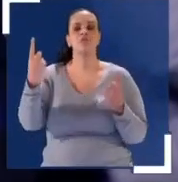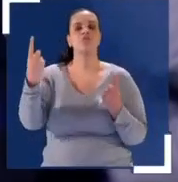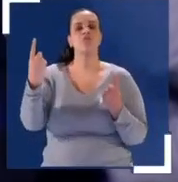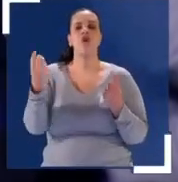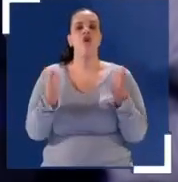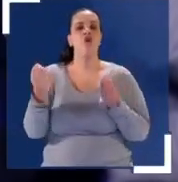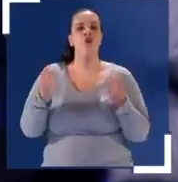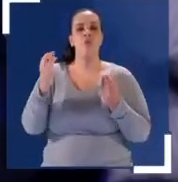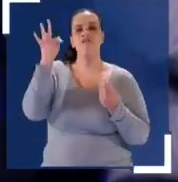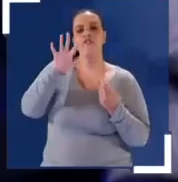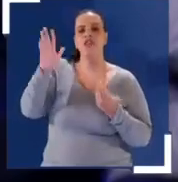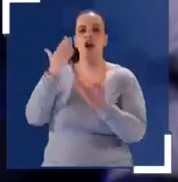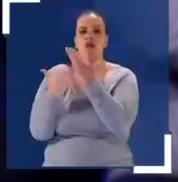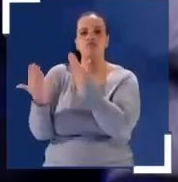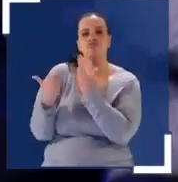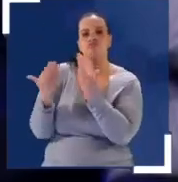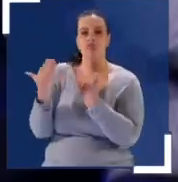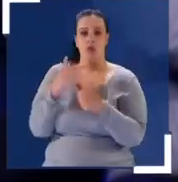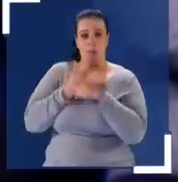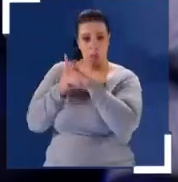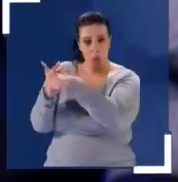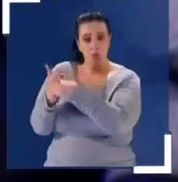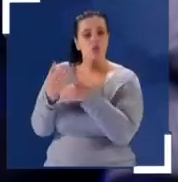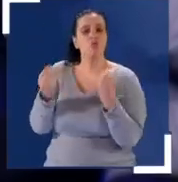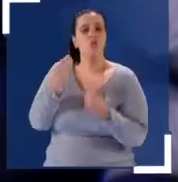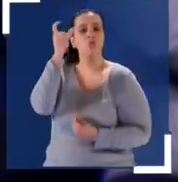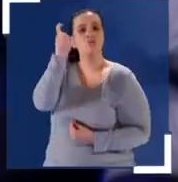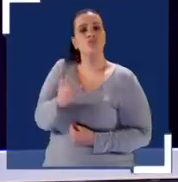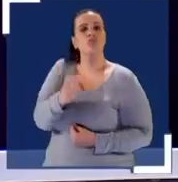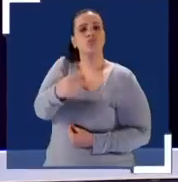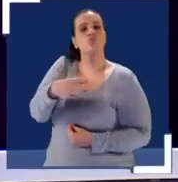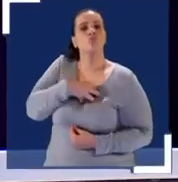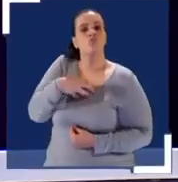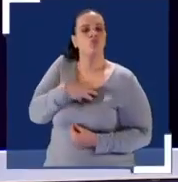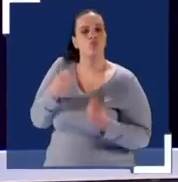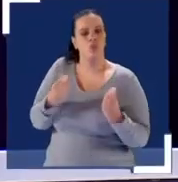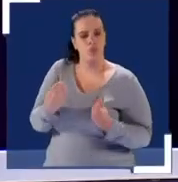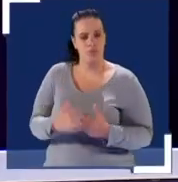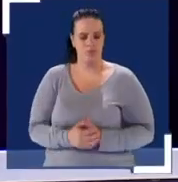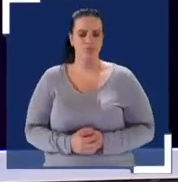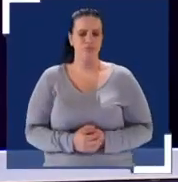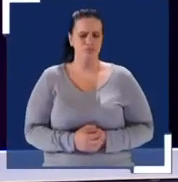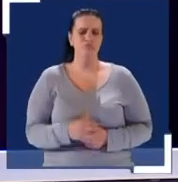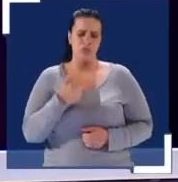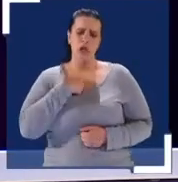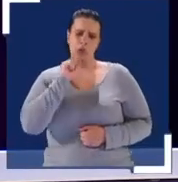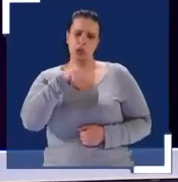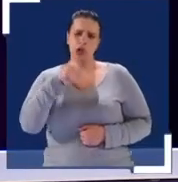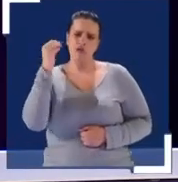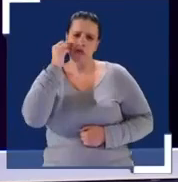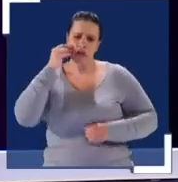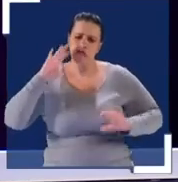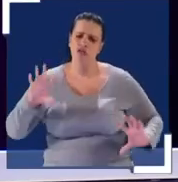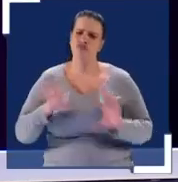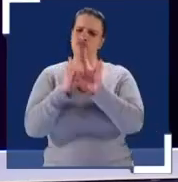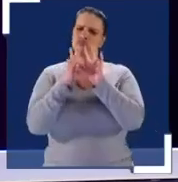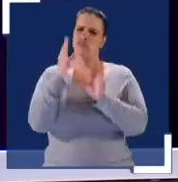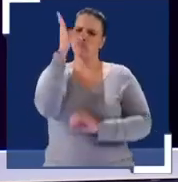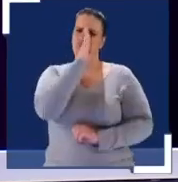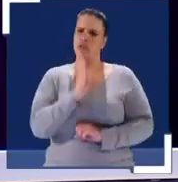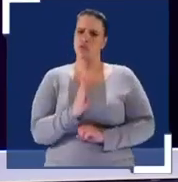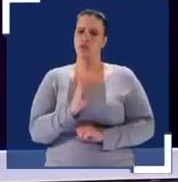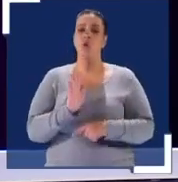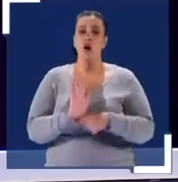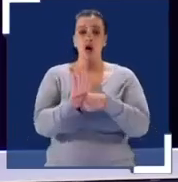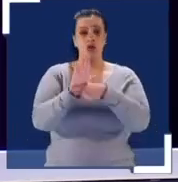ao governo federal? O senhor o procuraria e qual seria a sua postura diante Eu vou procurar juntar o Brasil, ajudá-lo a